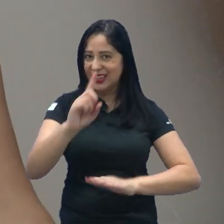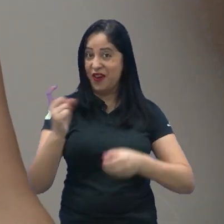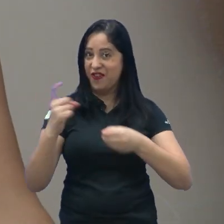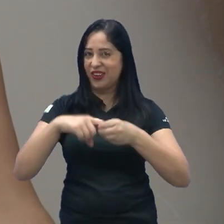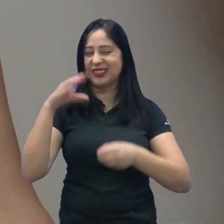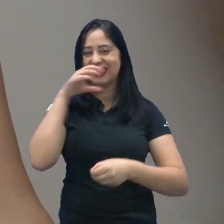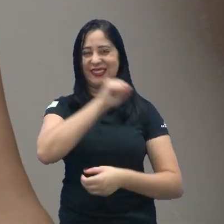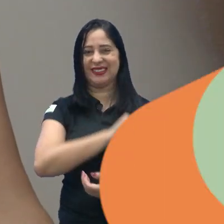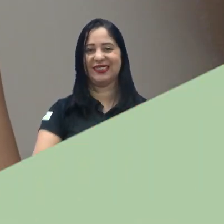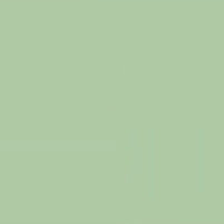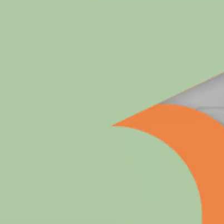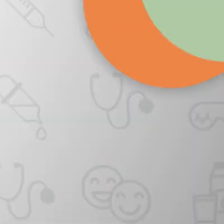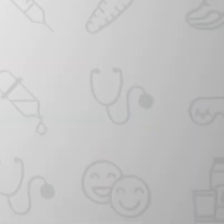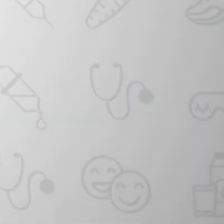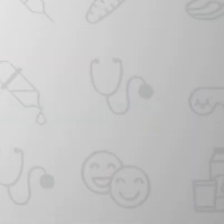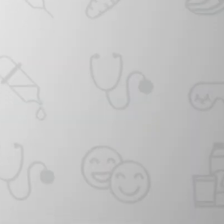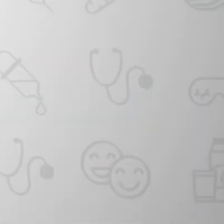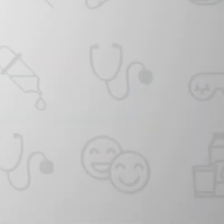voltamos.